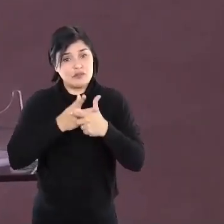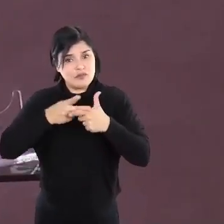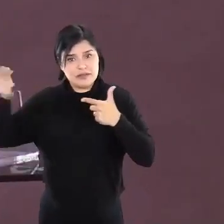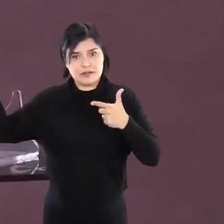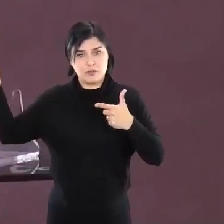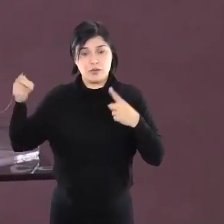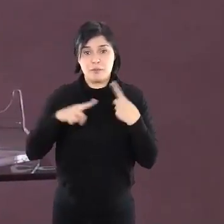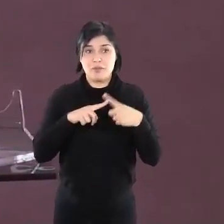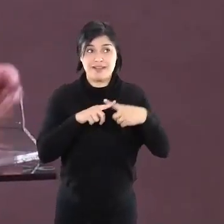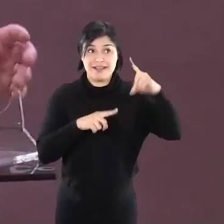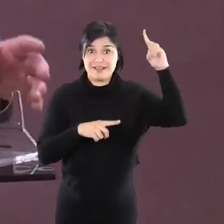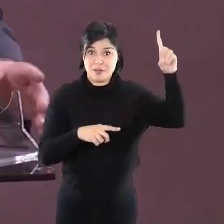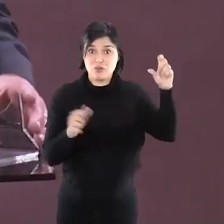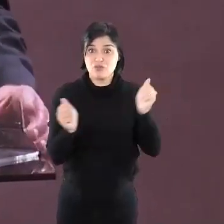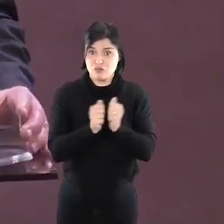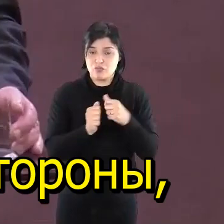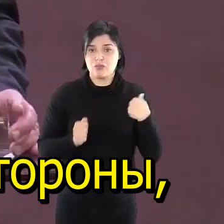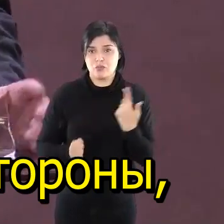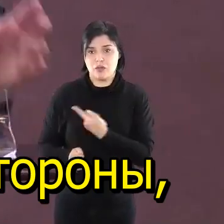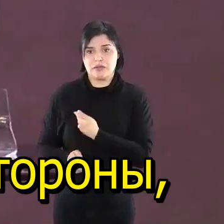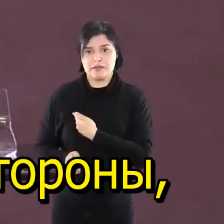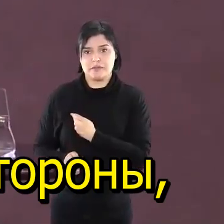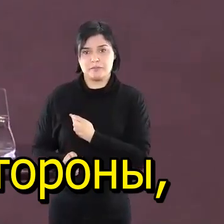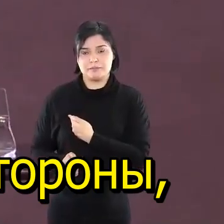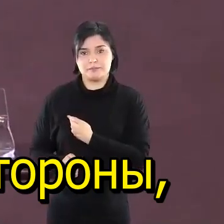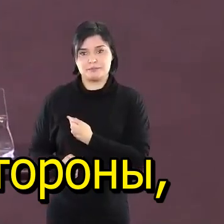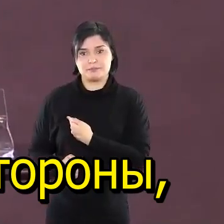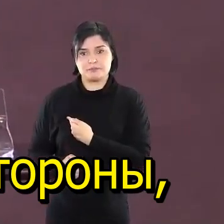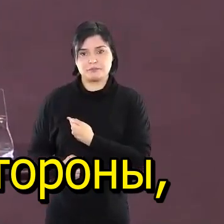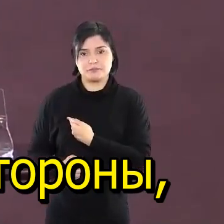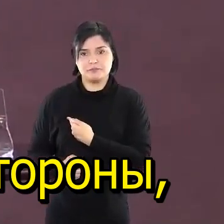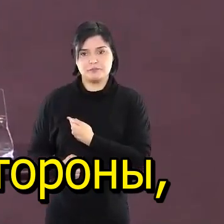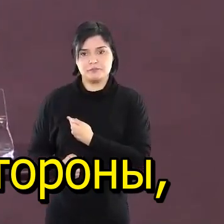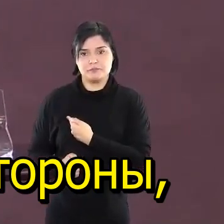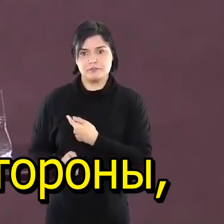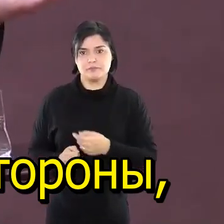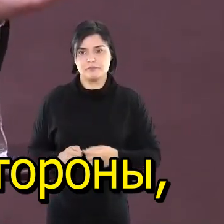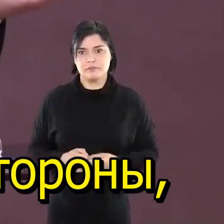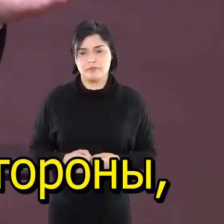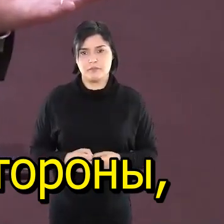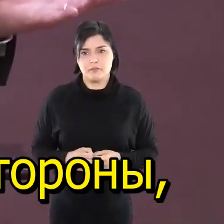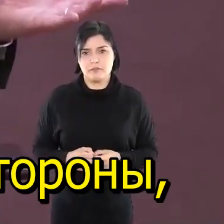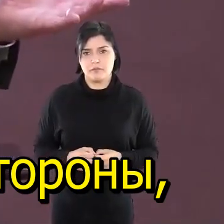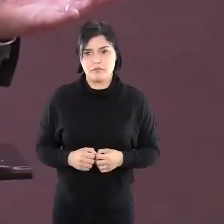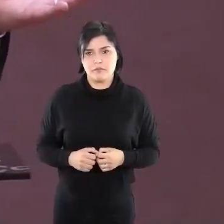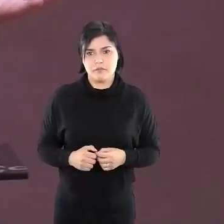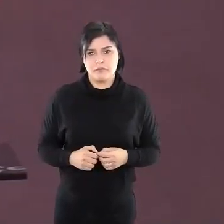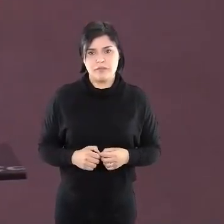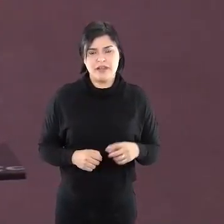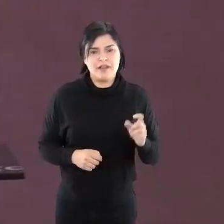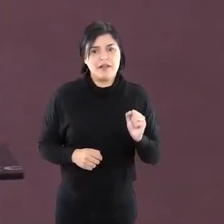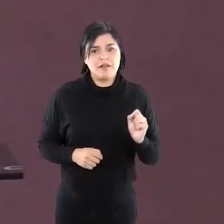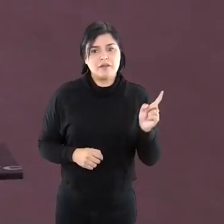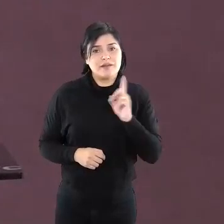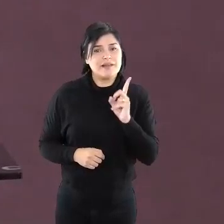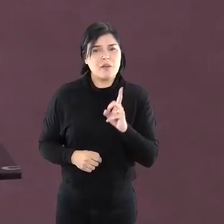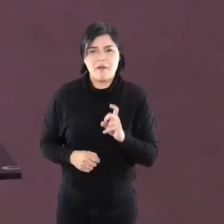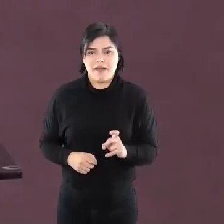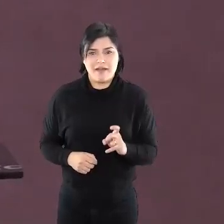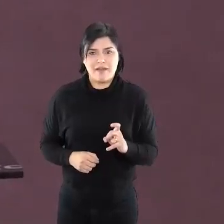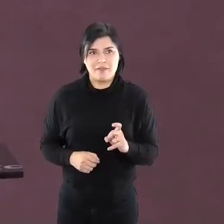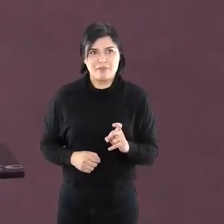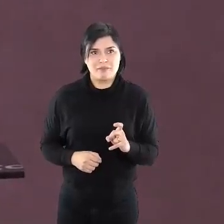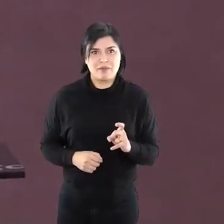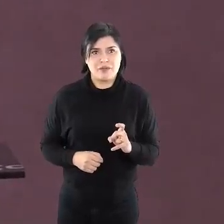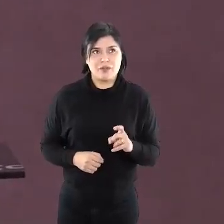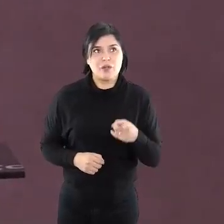Isso não é um triunfalismo, isso não é uma artimanha religiosa da nossa parte, mas é o próprio Deus que está